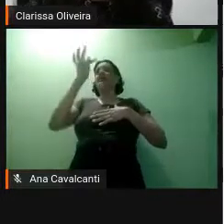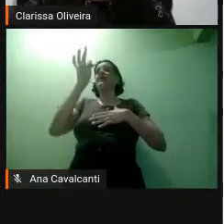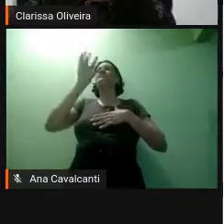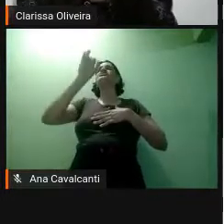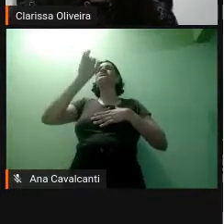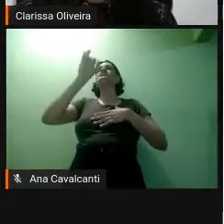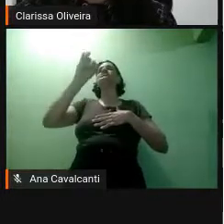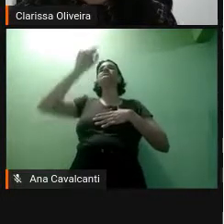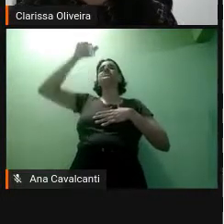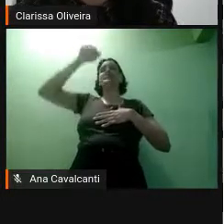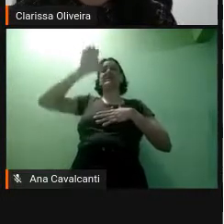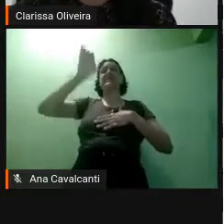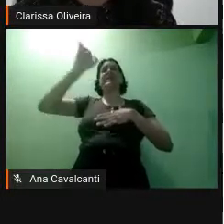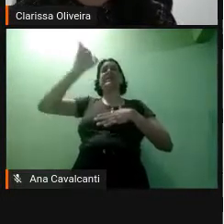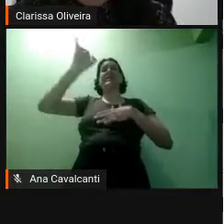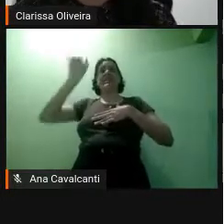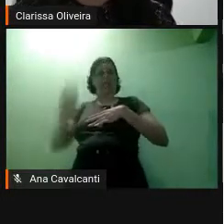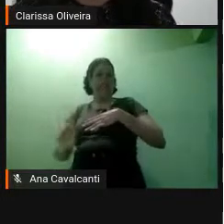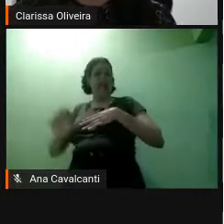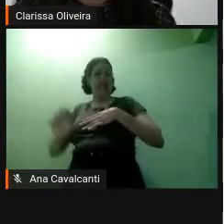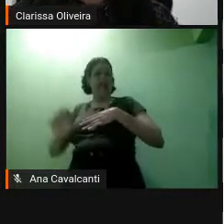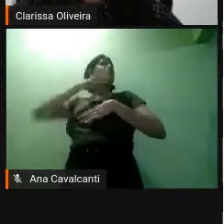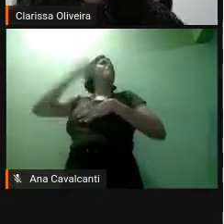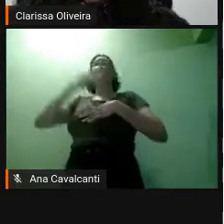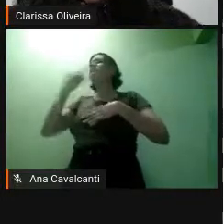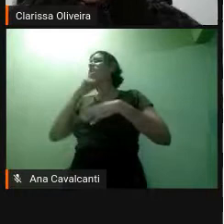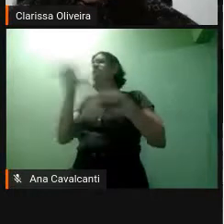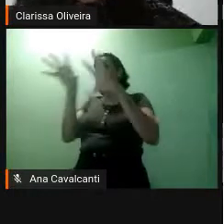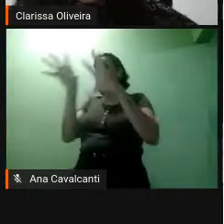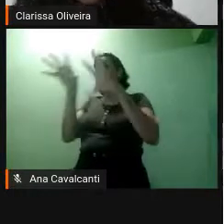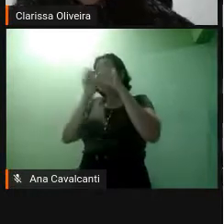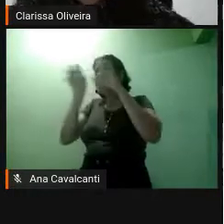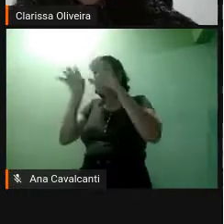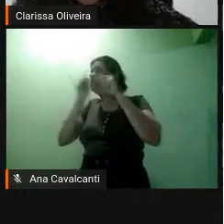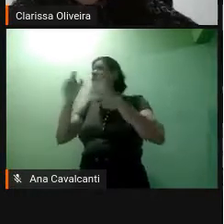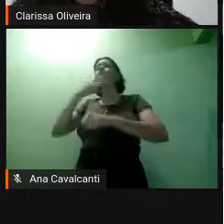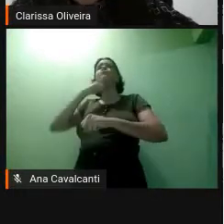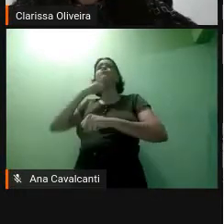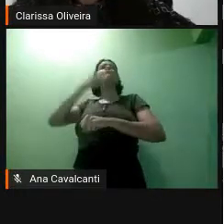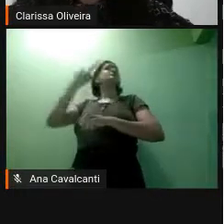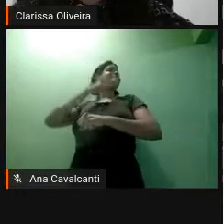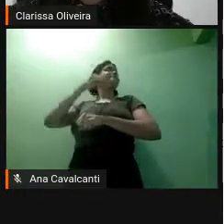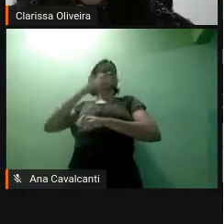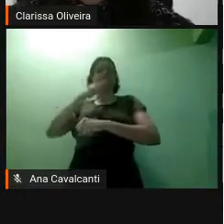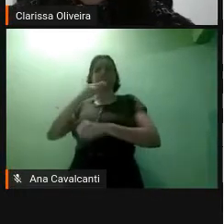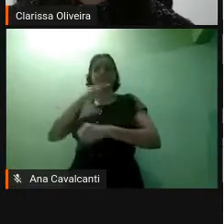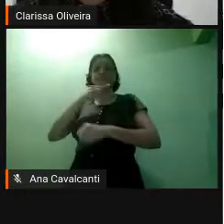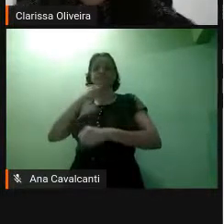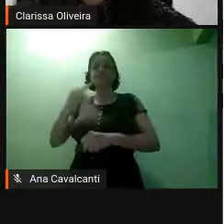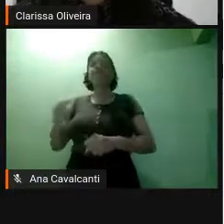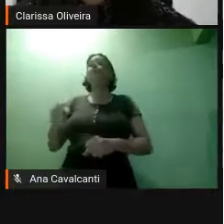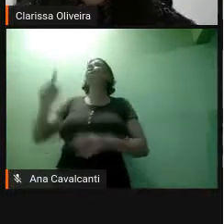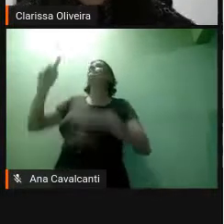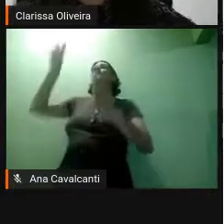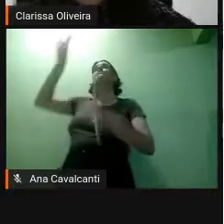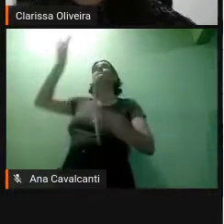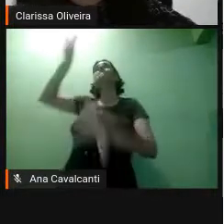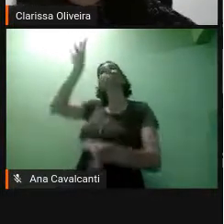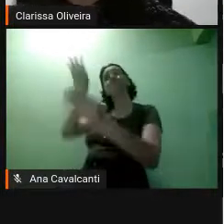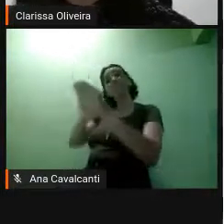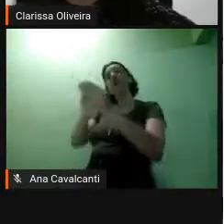ela não está conseguindo respirar direito, respirar muito bem, já é um sinal de alerta